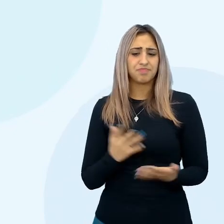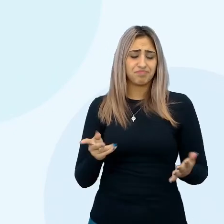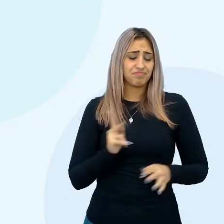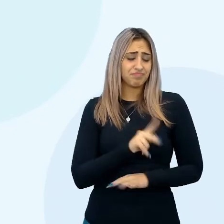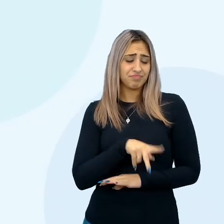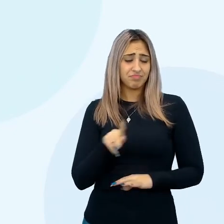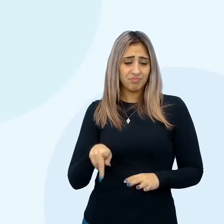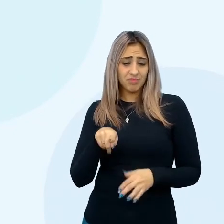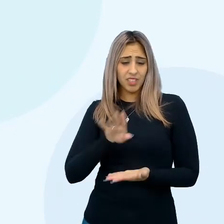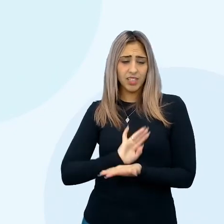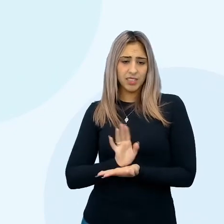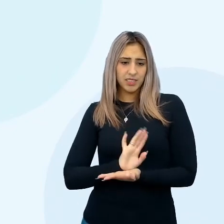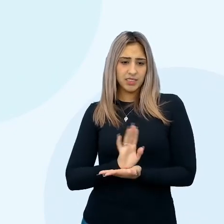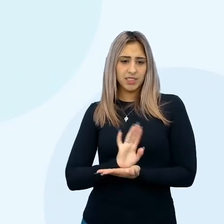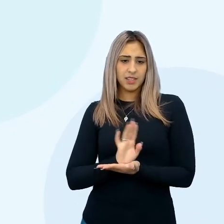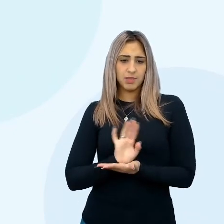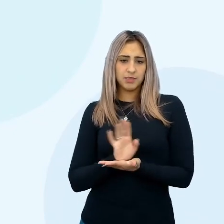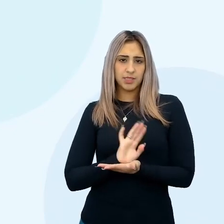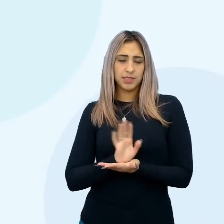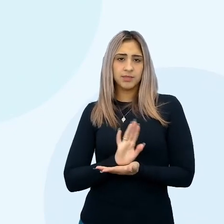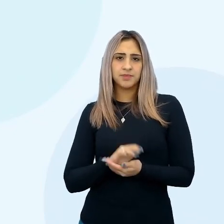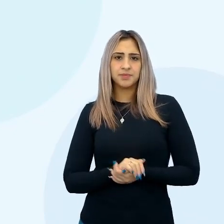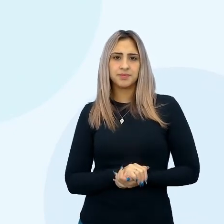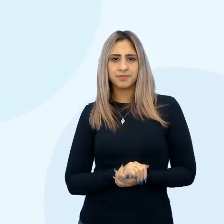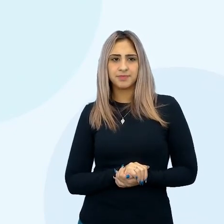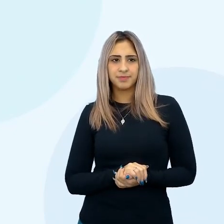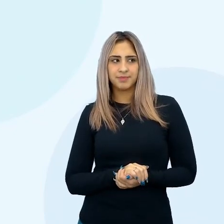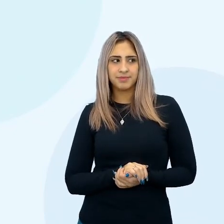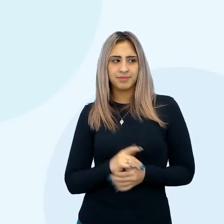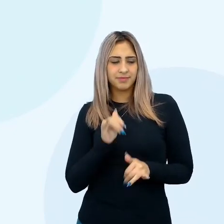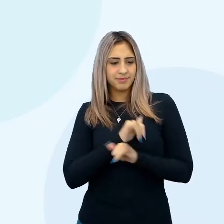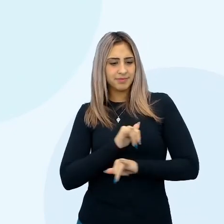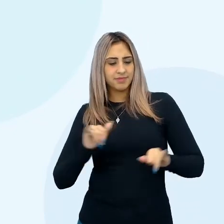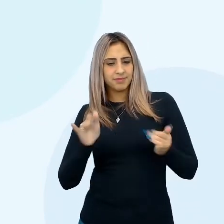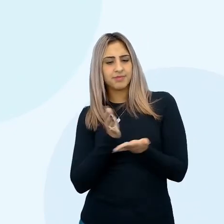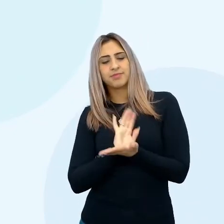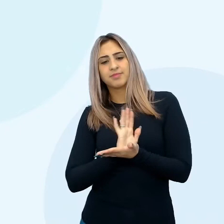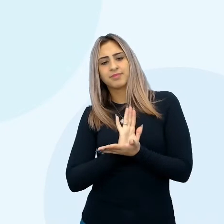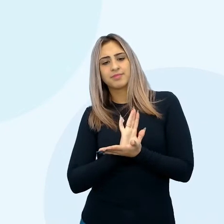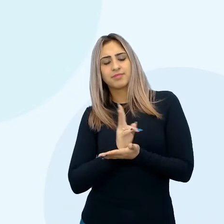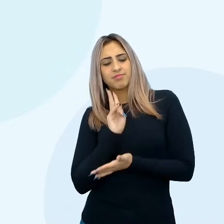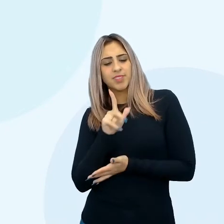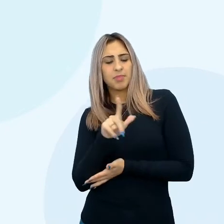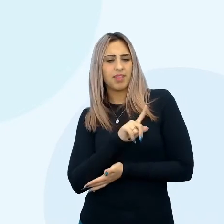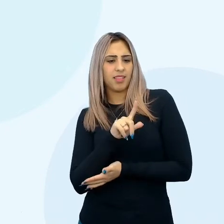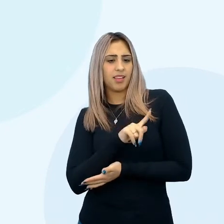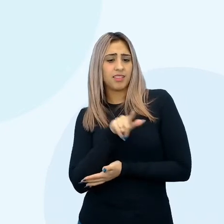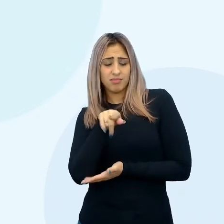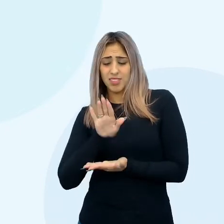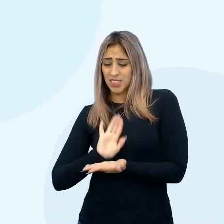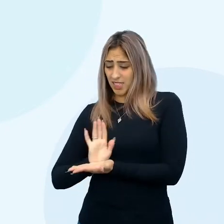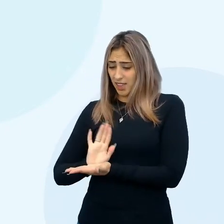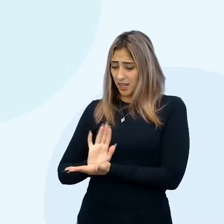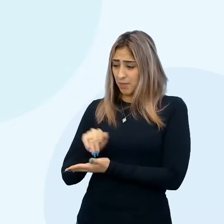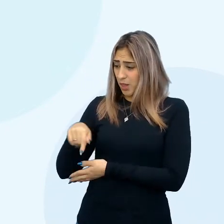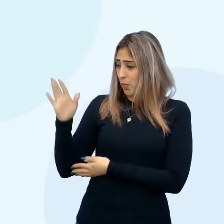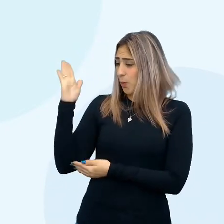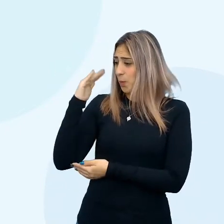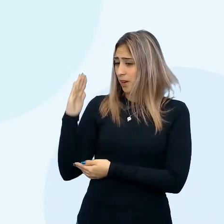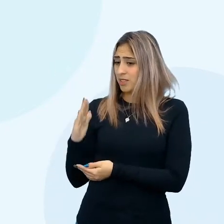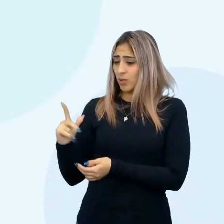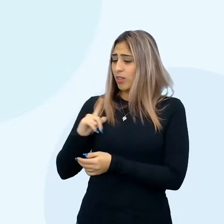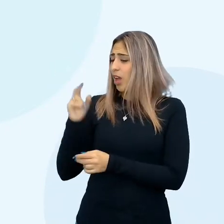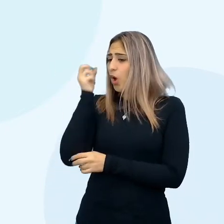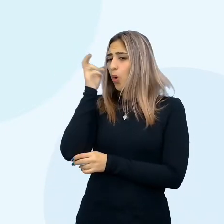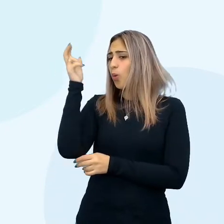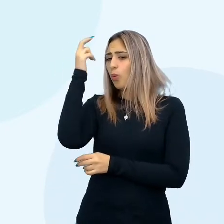assim, no cinema, tem toda hora estão divulgando filme novo que sai. E não tem cinemas que, no Brasil, não tem essa